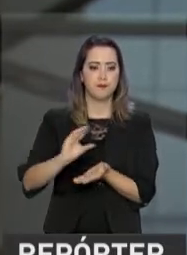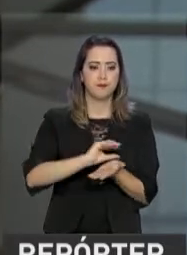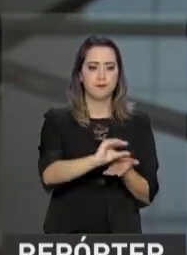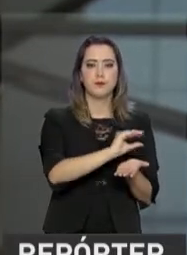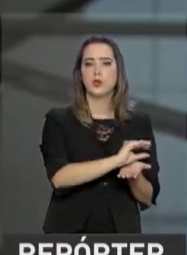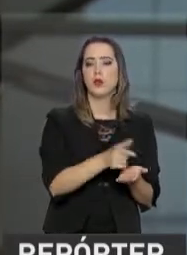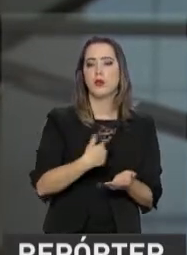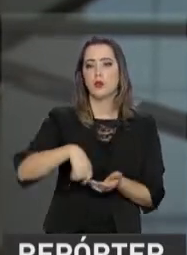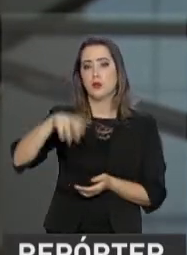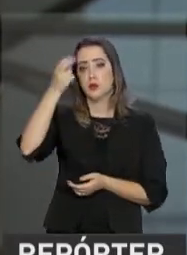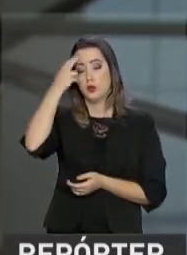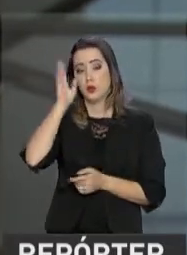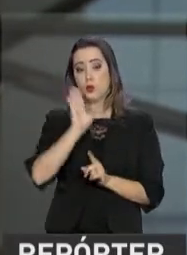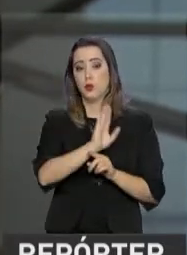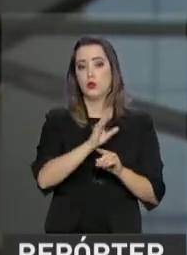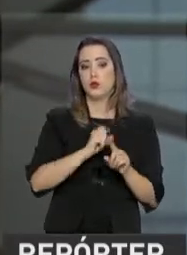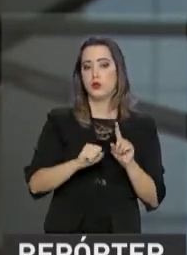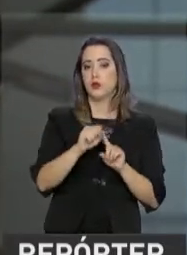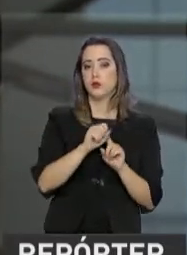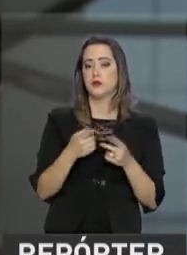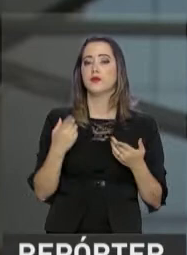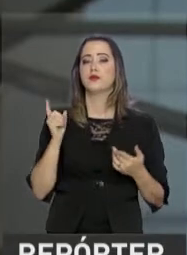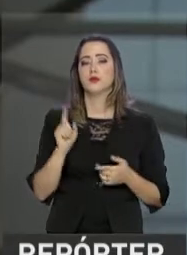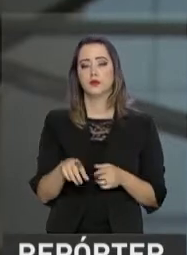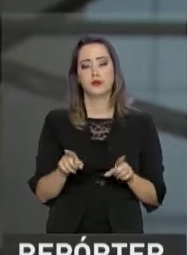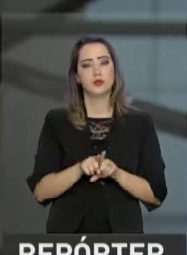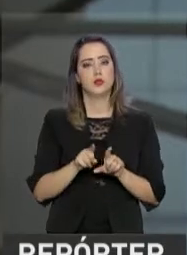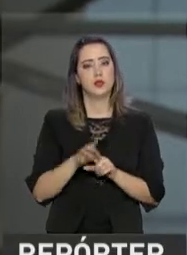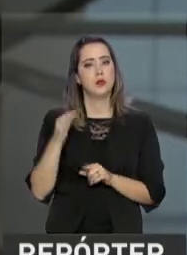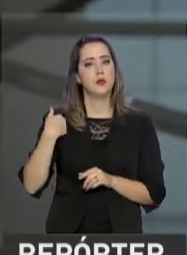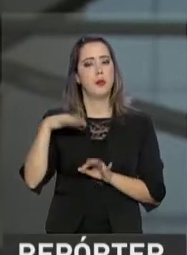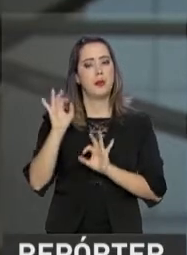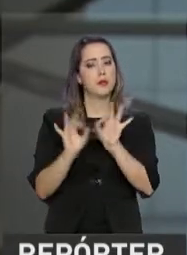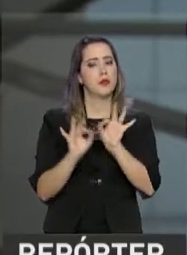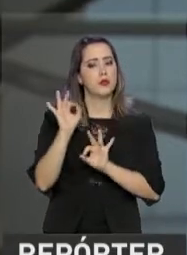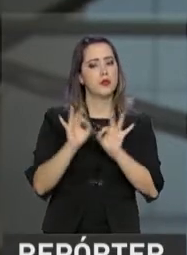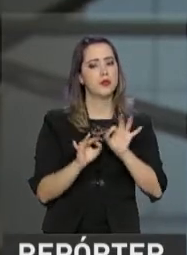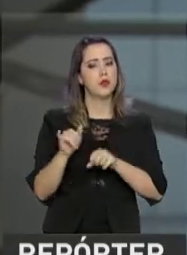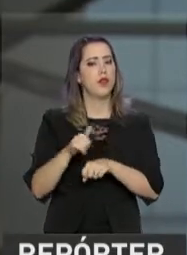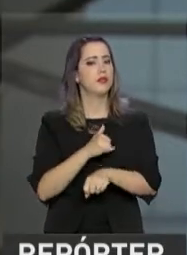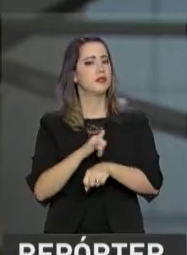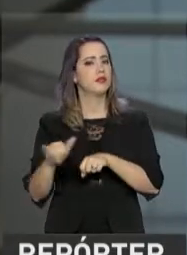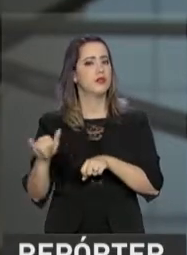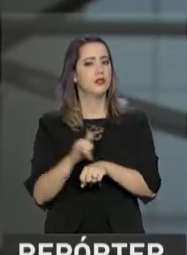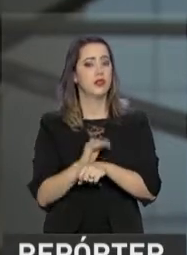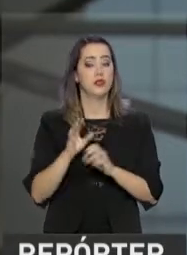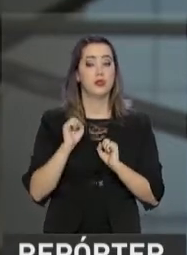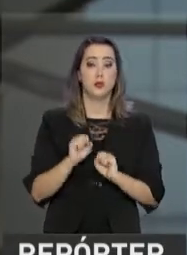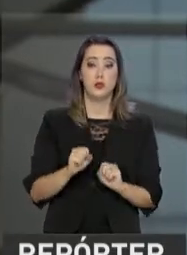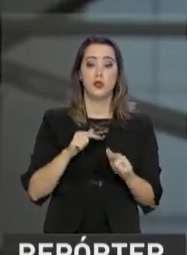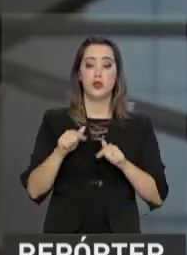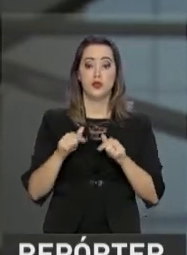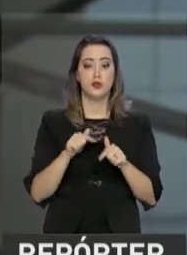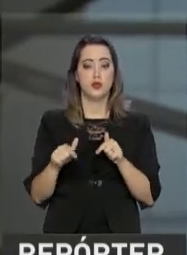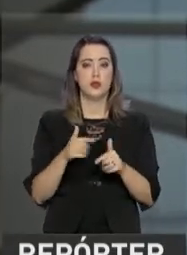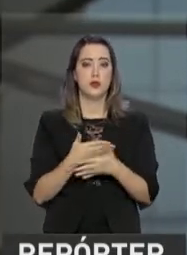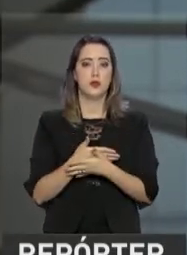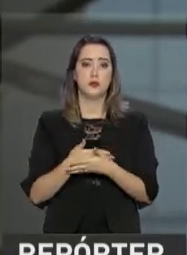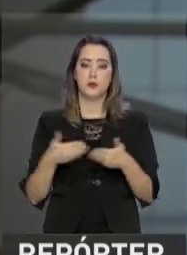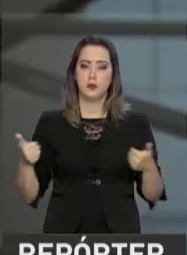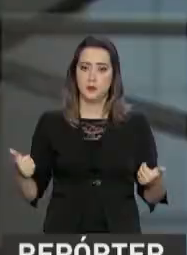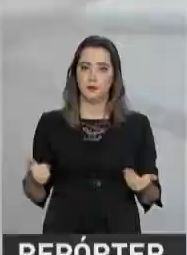controle muito maior o ministério está muito ativo está muito presente está é investindo mais do que em anos anteriores